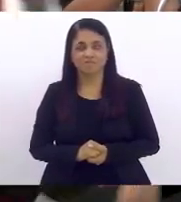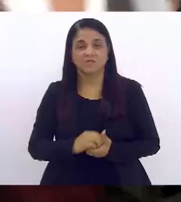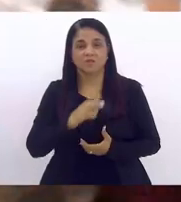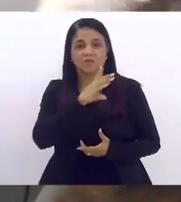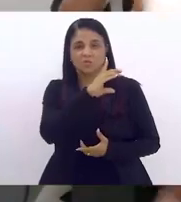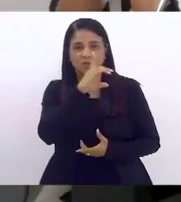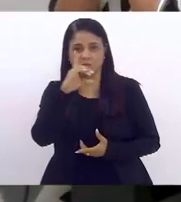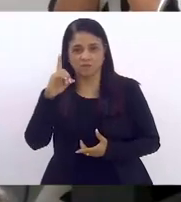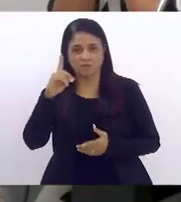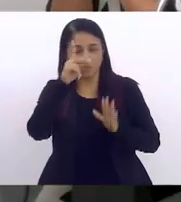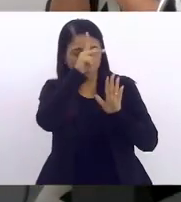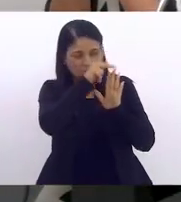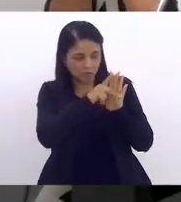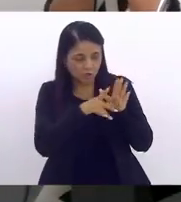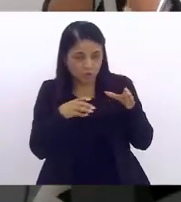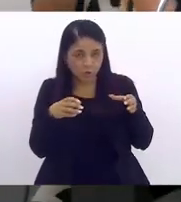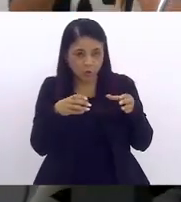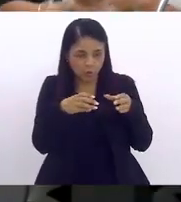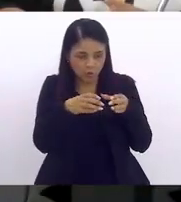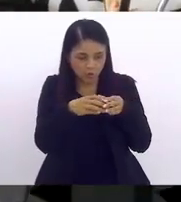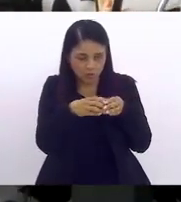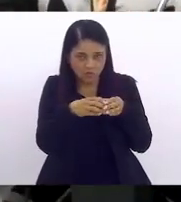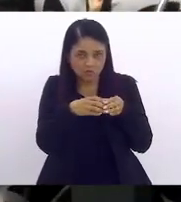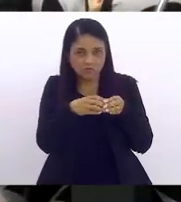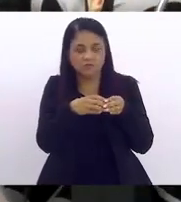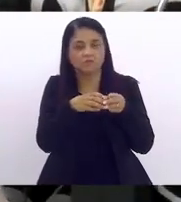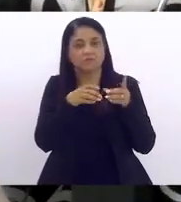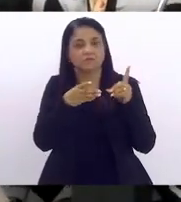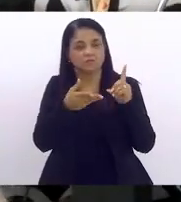Coordenação do projeto coletivo de doulas do Herculano.